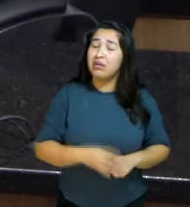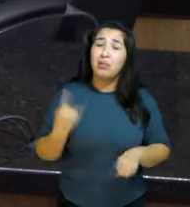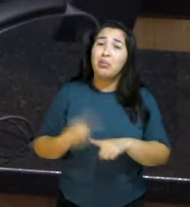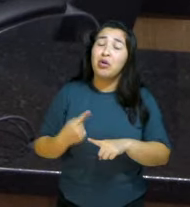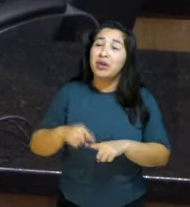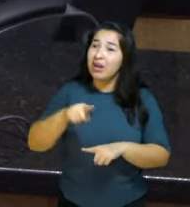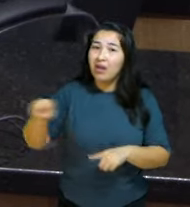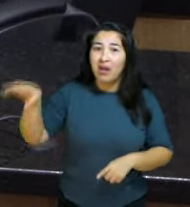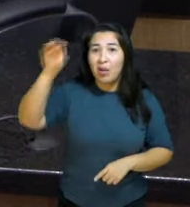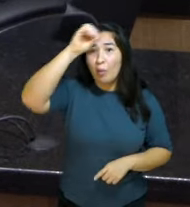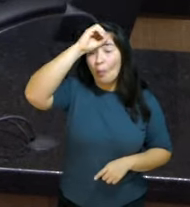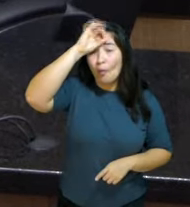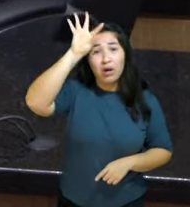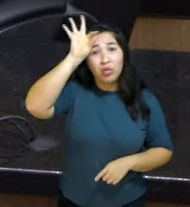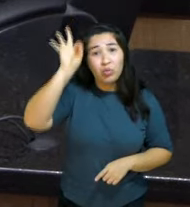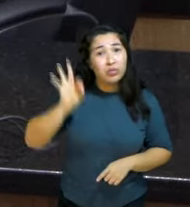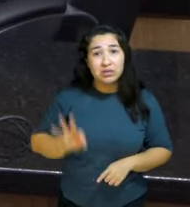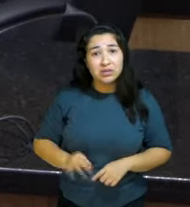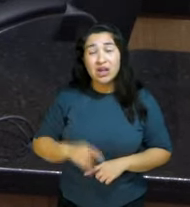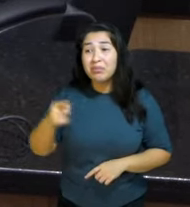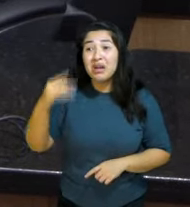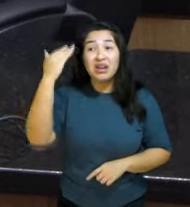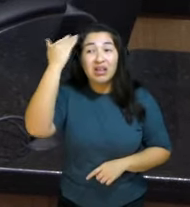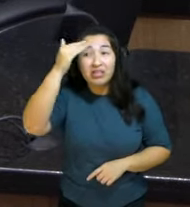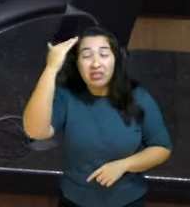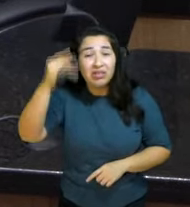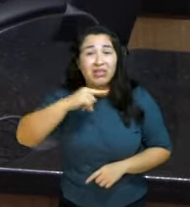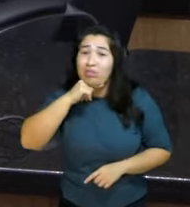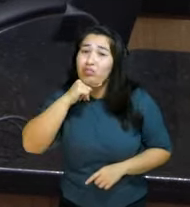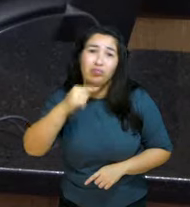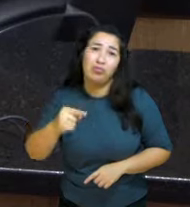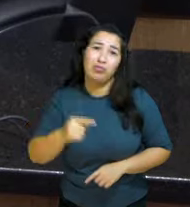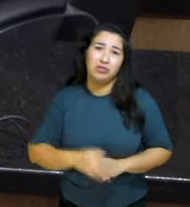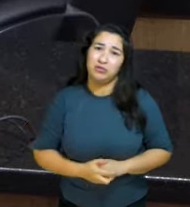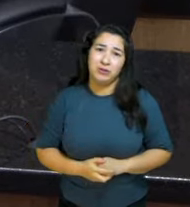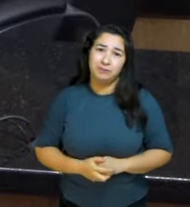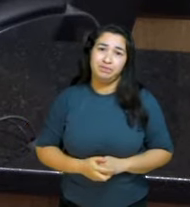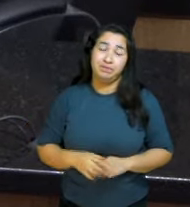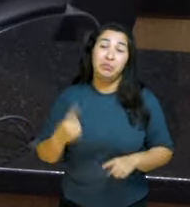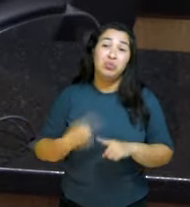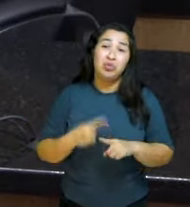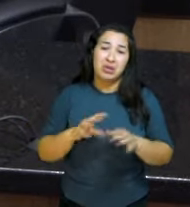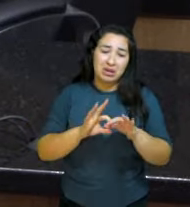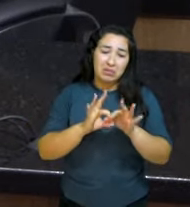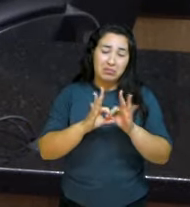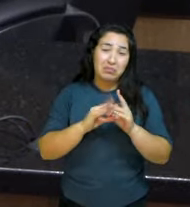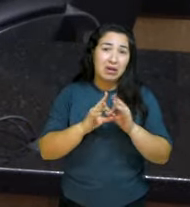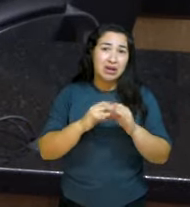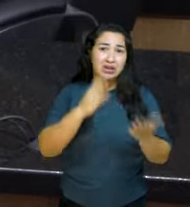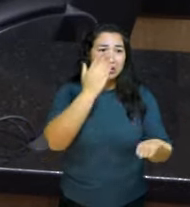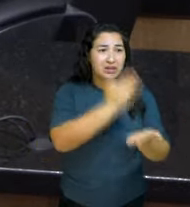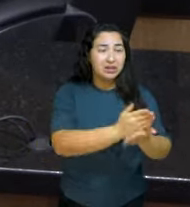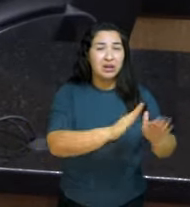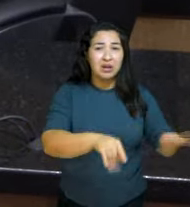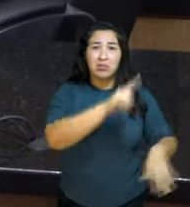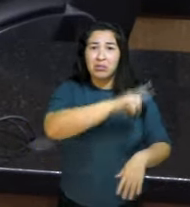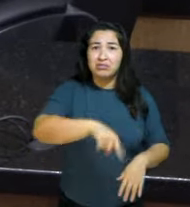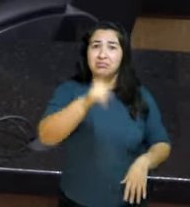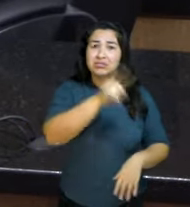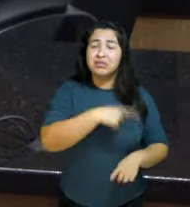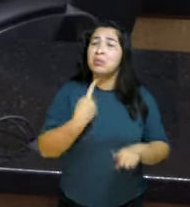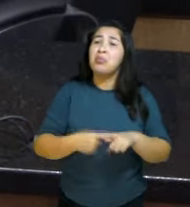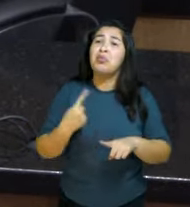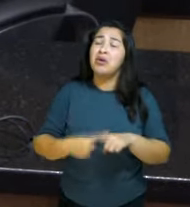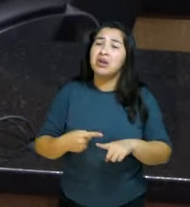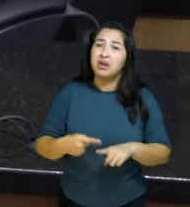de atletismo, né, em relação ao Parajask? Muito nós falamos e repetimos,